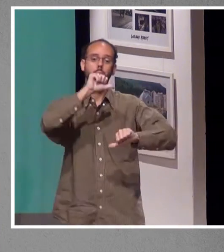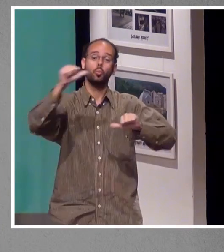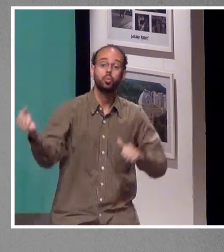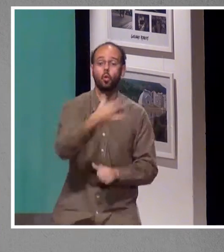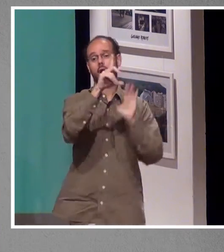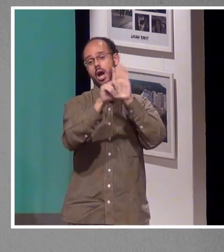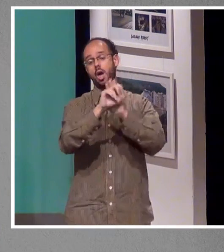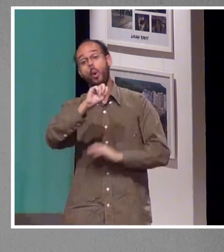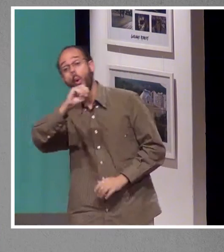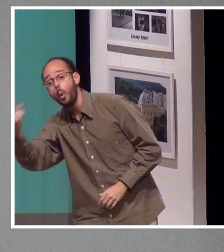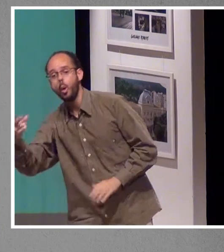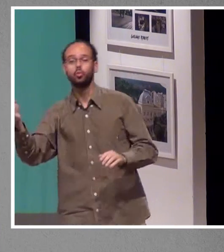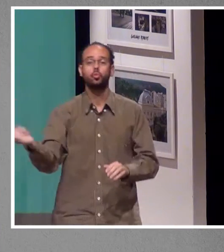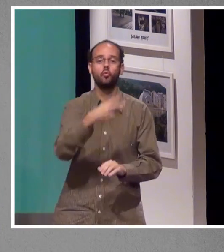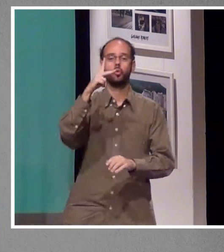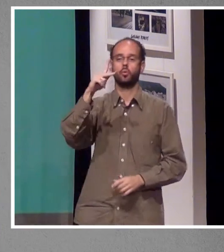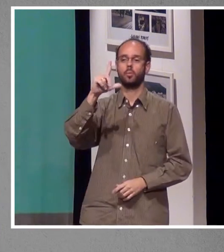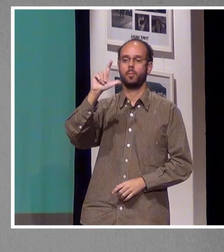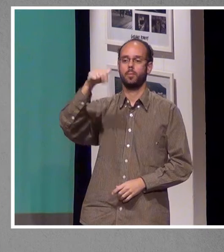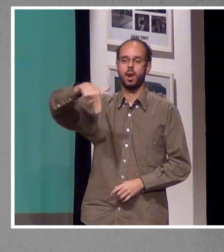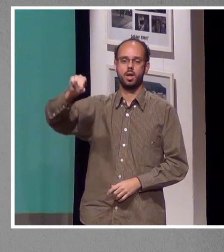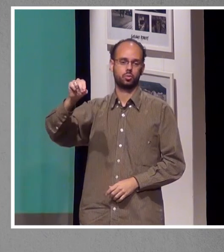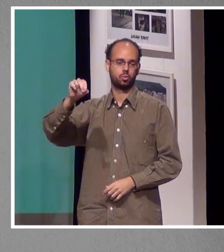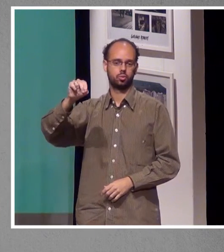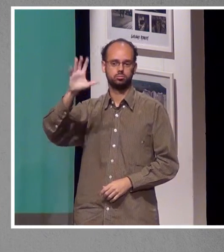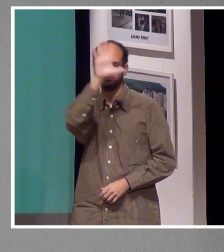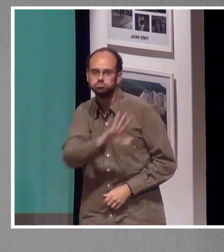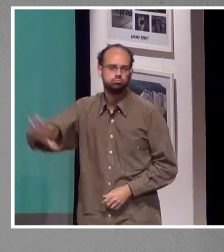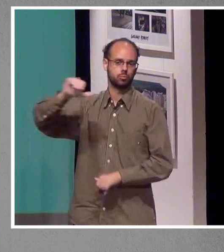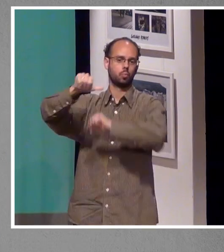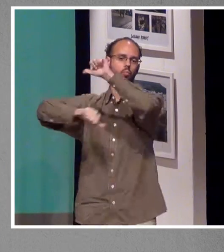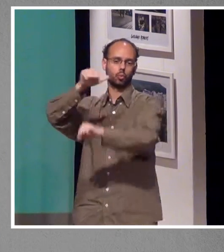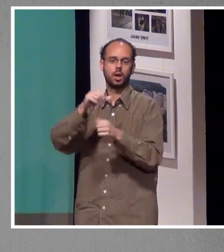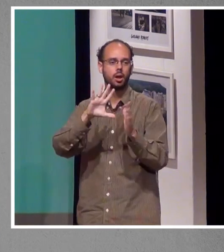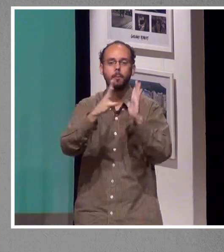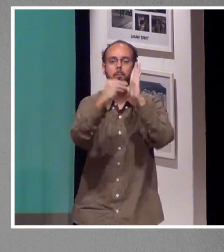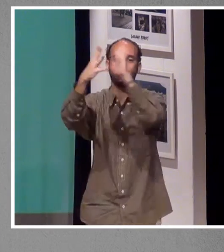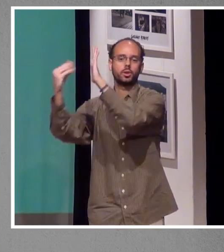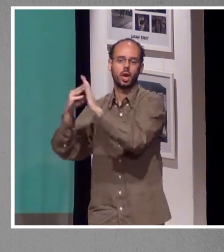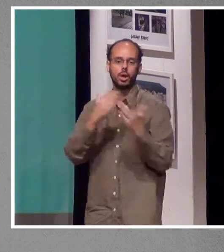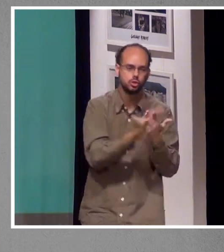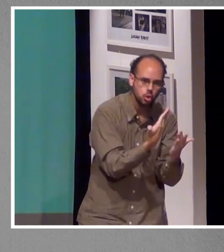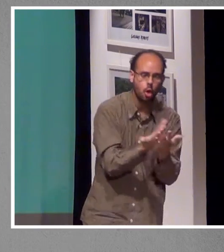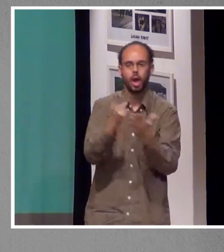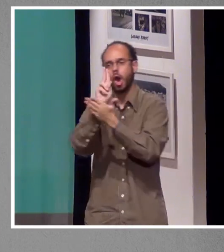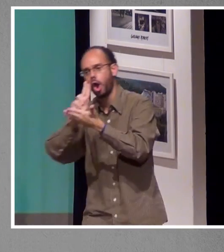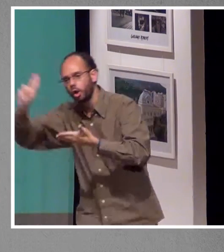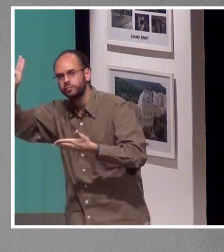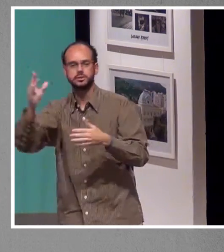um dossiê para que haja uma mudança na legislação a nível